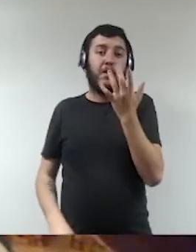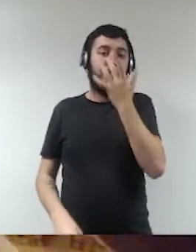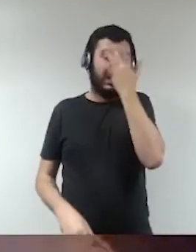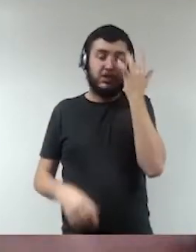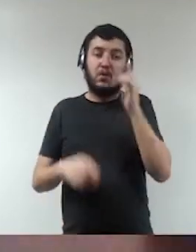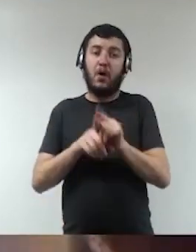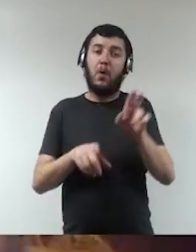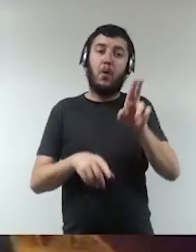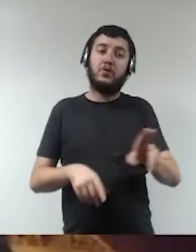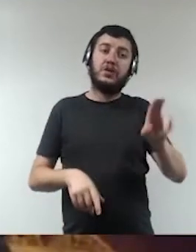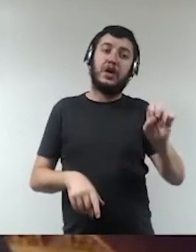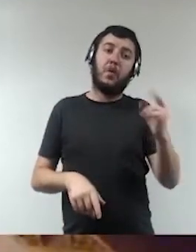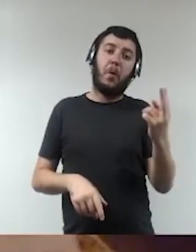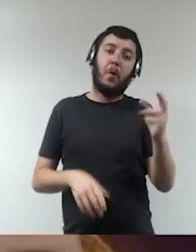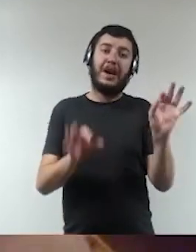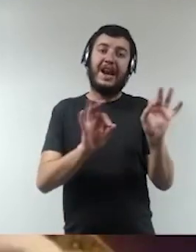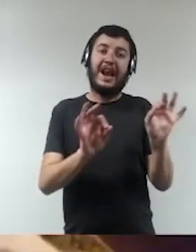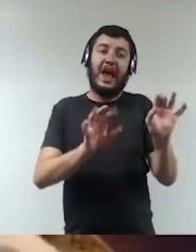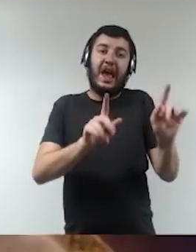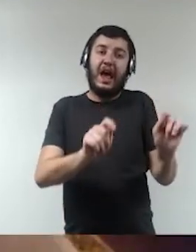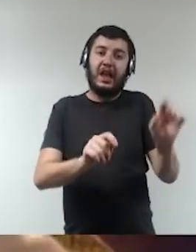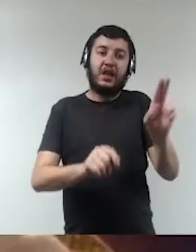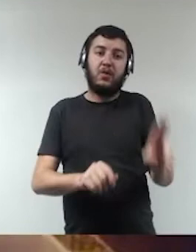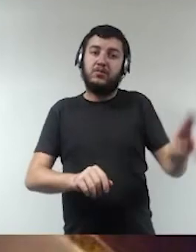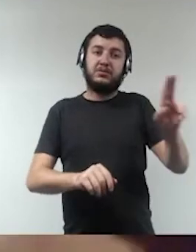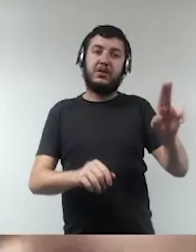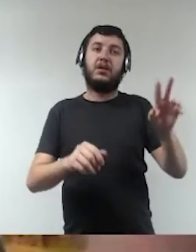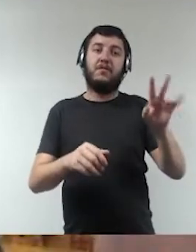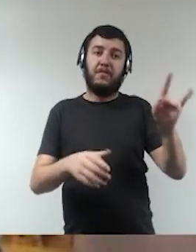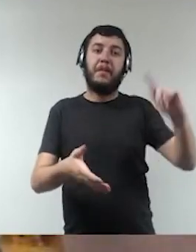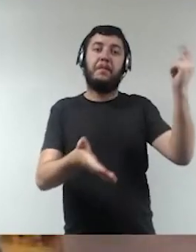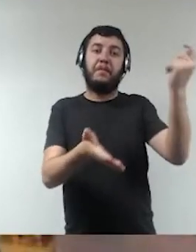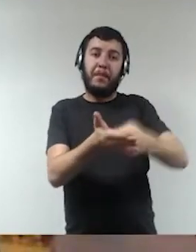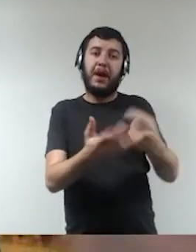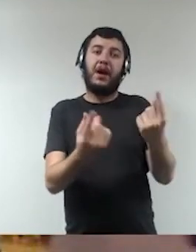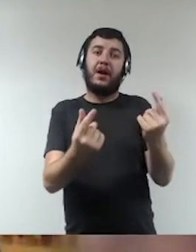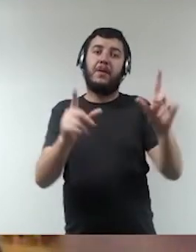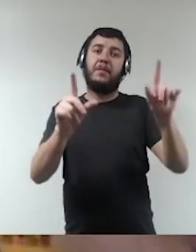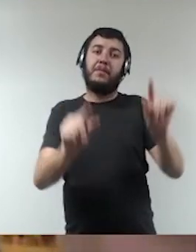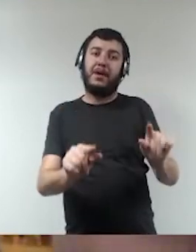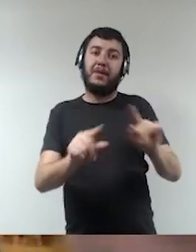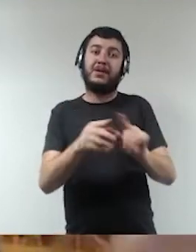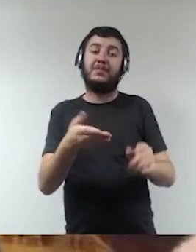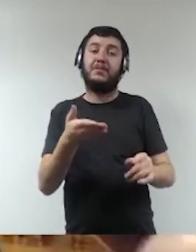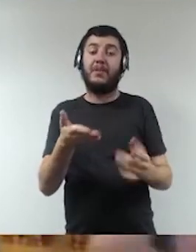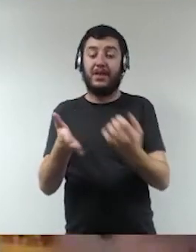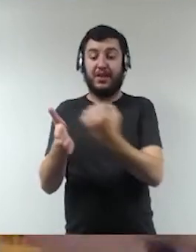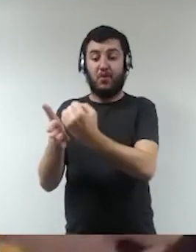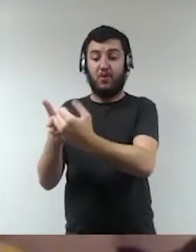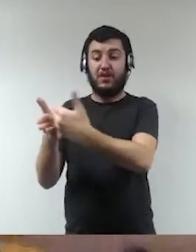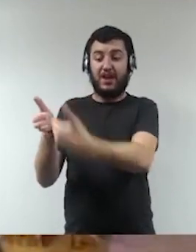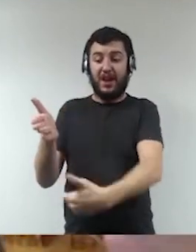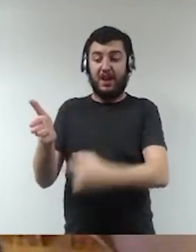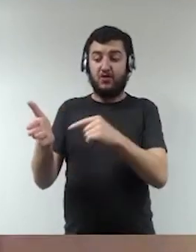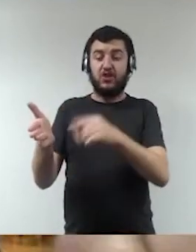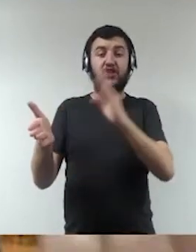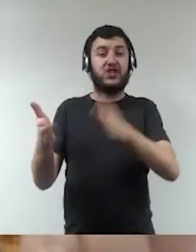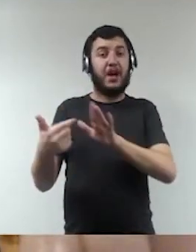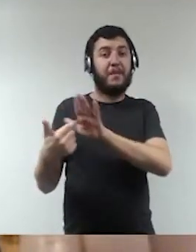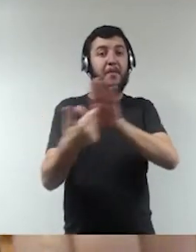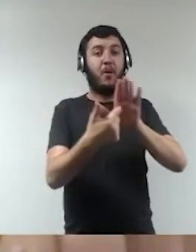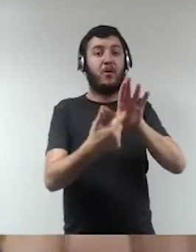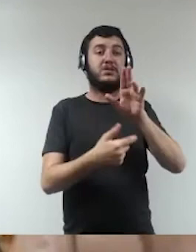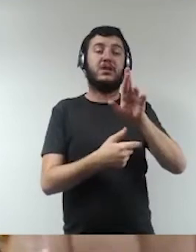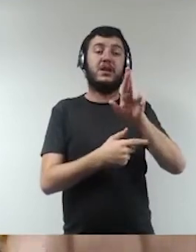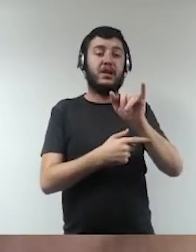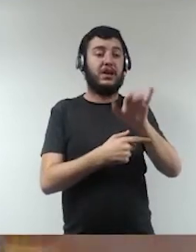mínimo. São os contratos take or pay. Nesses contratos, houve uma alocação de risco muito clara, o que eu ganho e o que eu perco. E agora, em